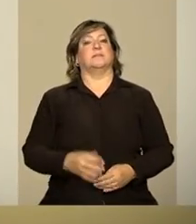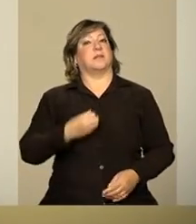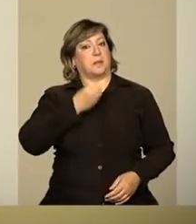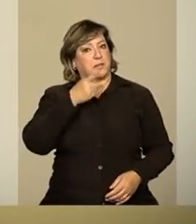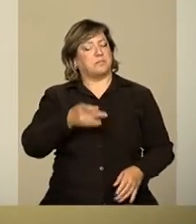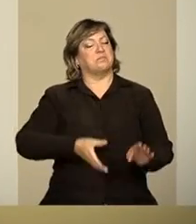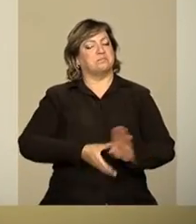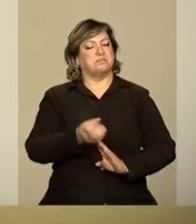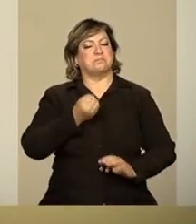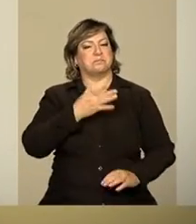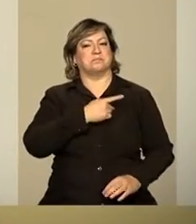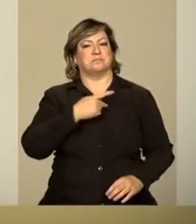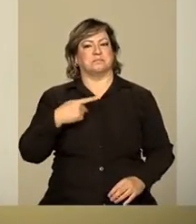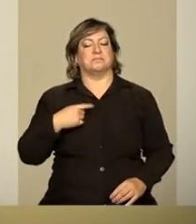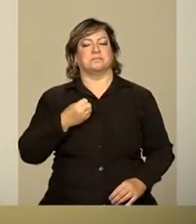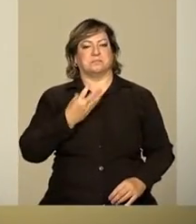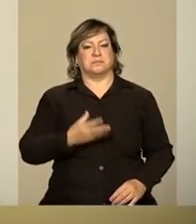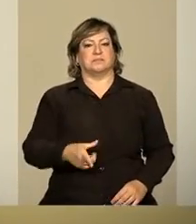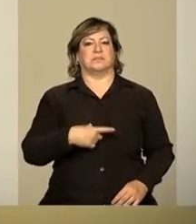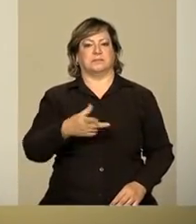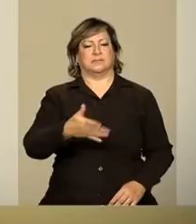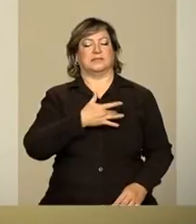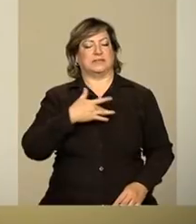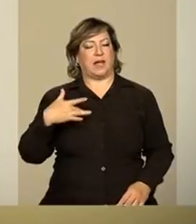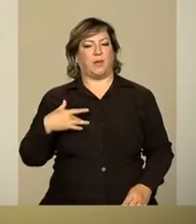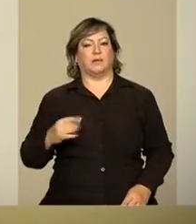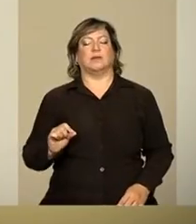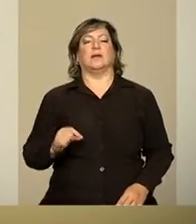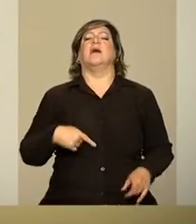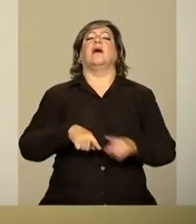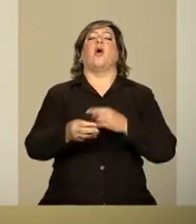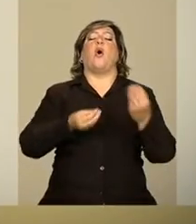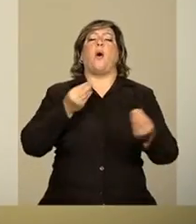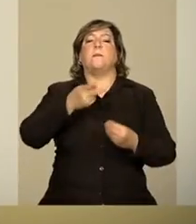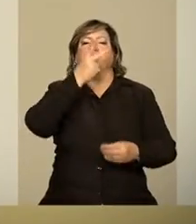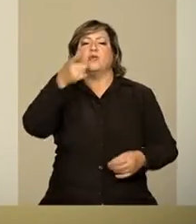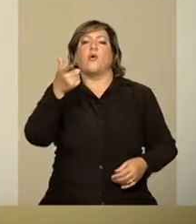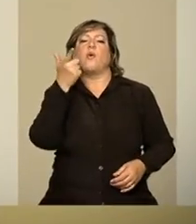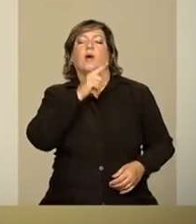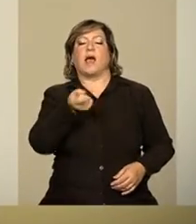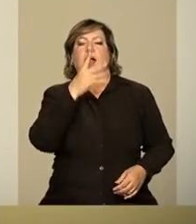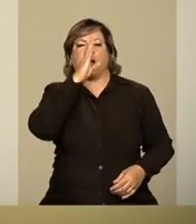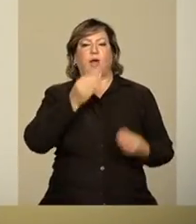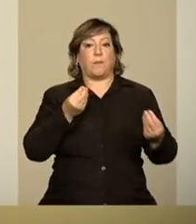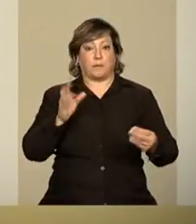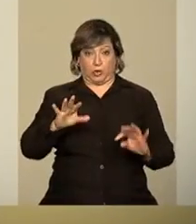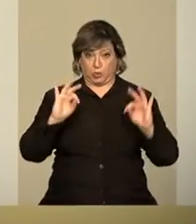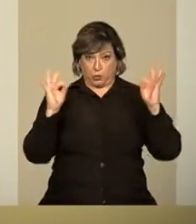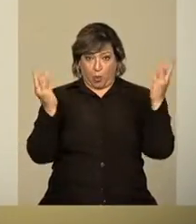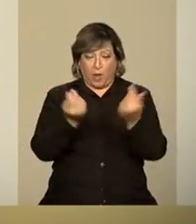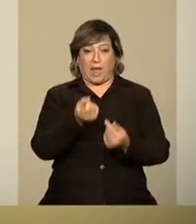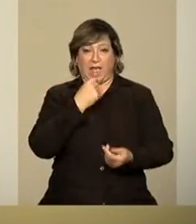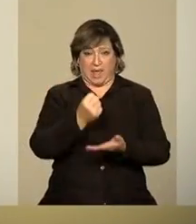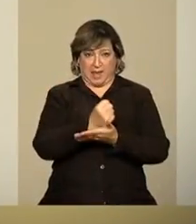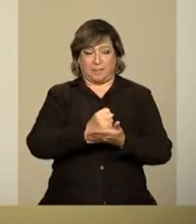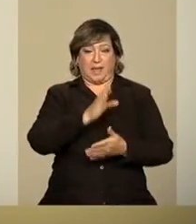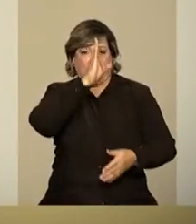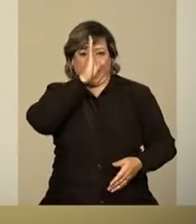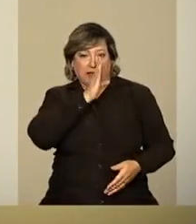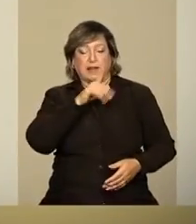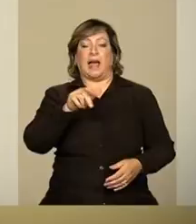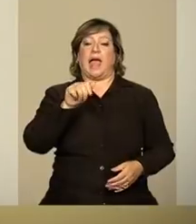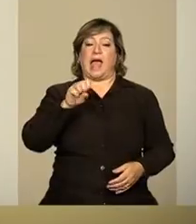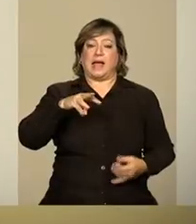Bom Conselho presidenta e como as pessoas têm acesso a Esses medicamentos de graça todos os medicamentos gratuitos tanto